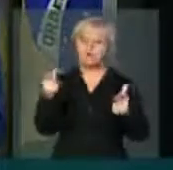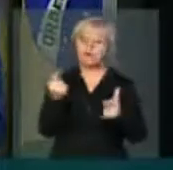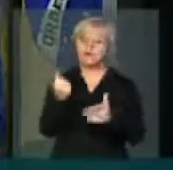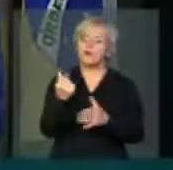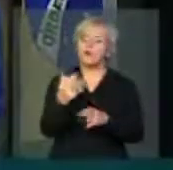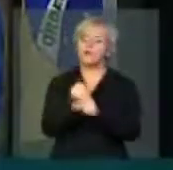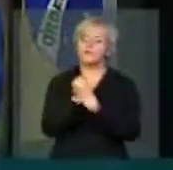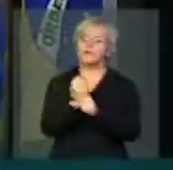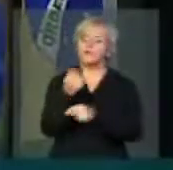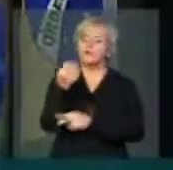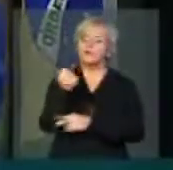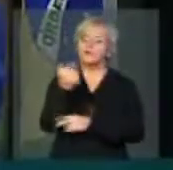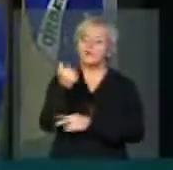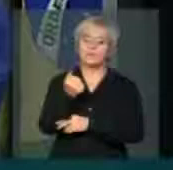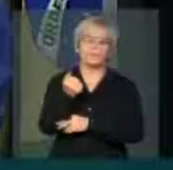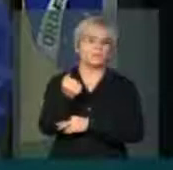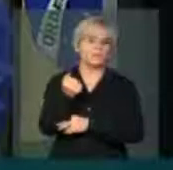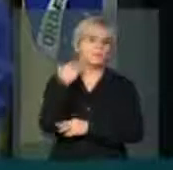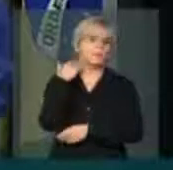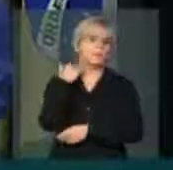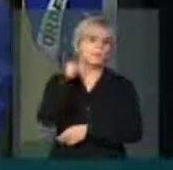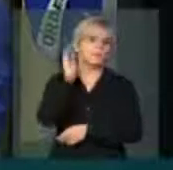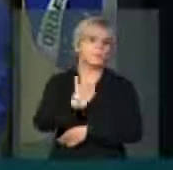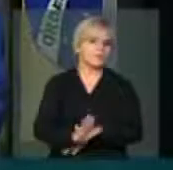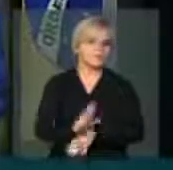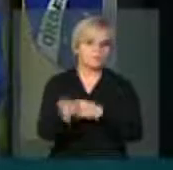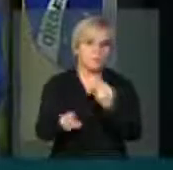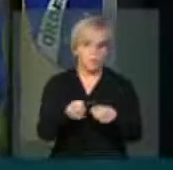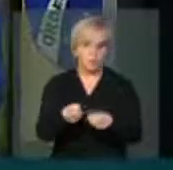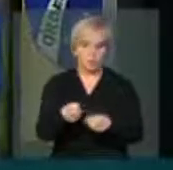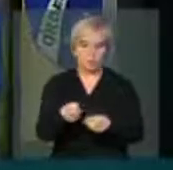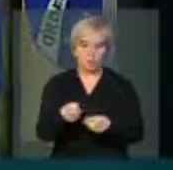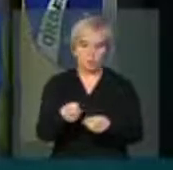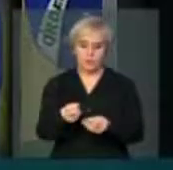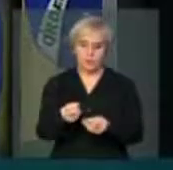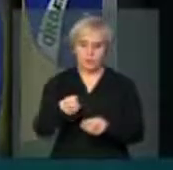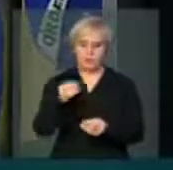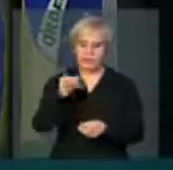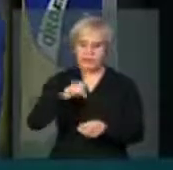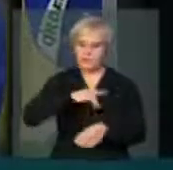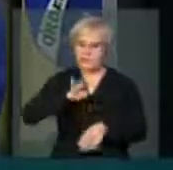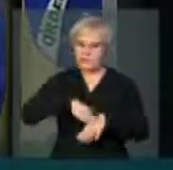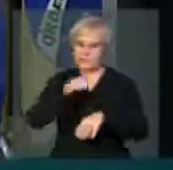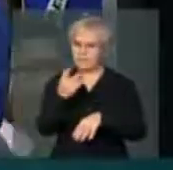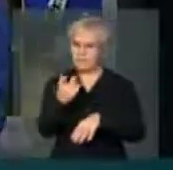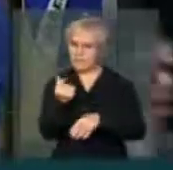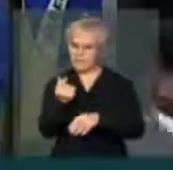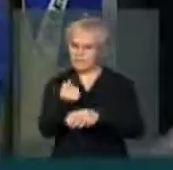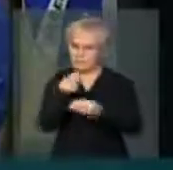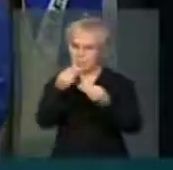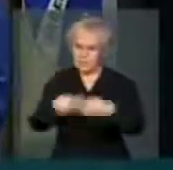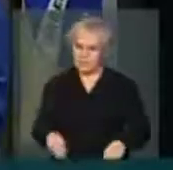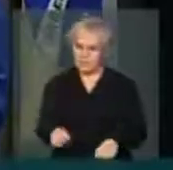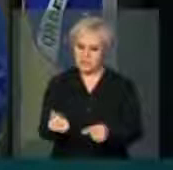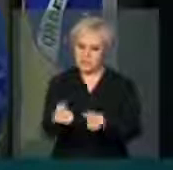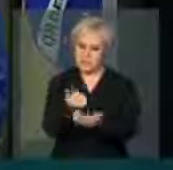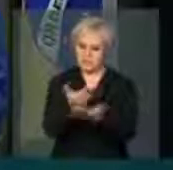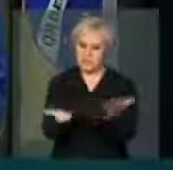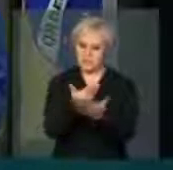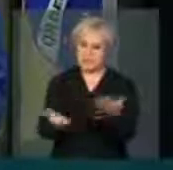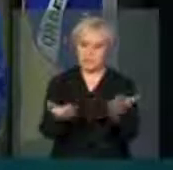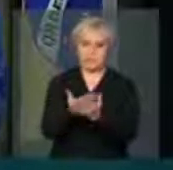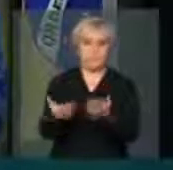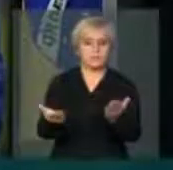Brasil? Não vou me espantar se tivermos notícia de mais rombos nesta área, pois o modus operandi